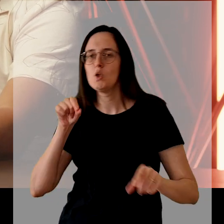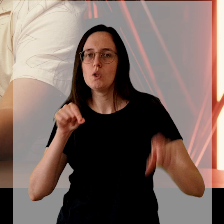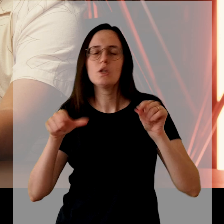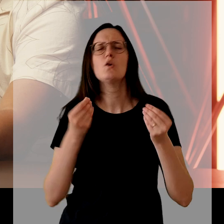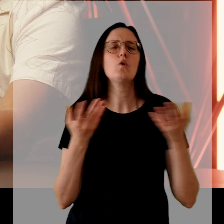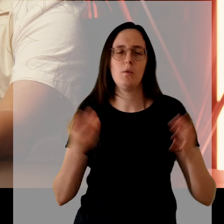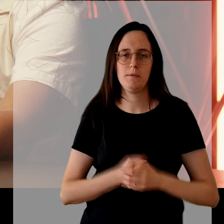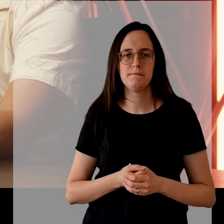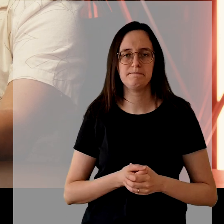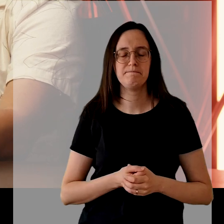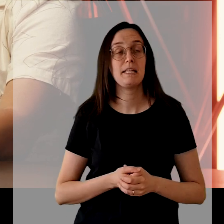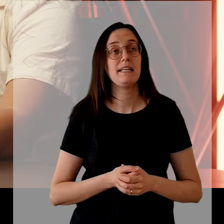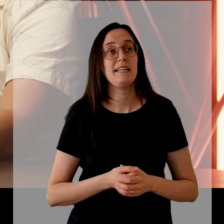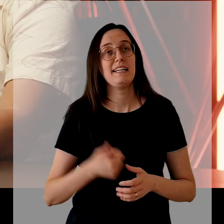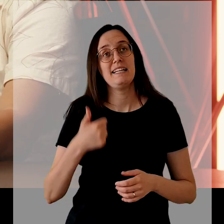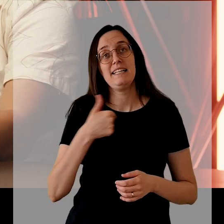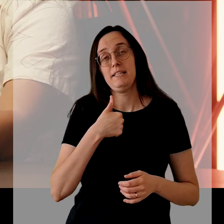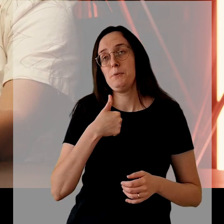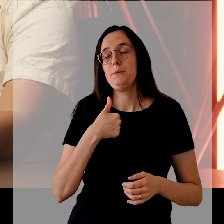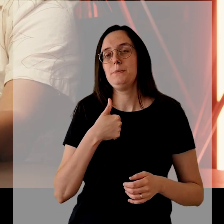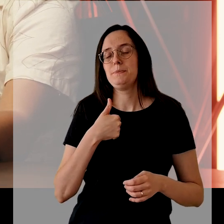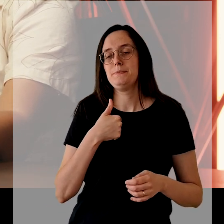realizar cada escolha dessa. Então,